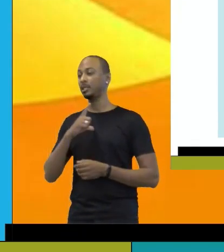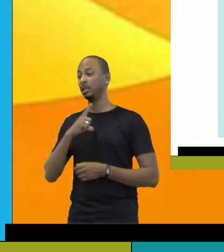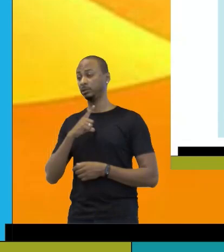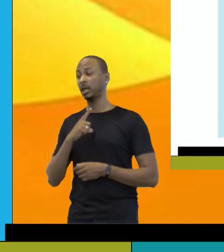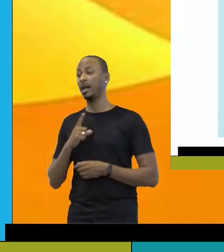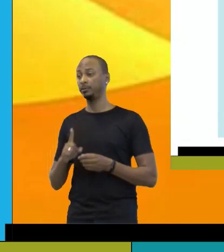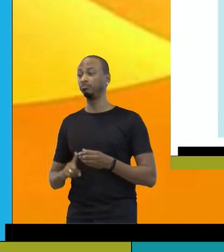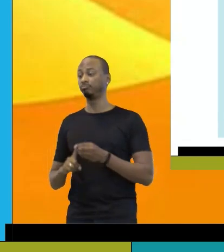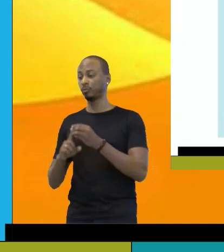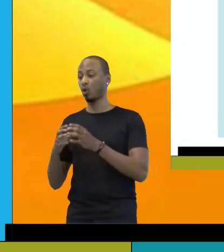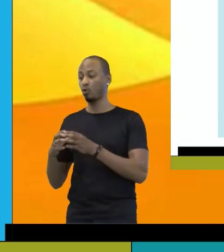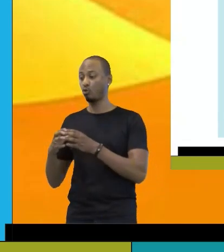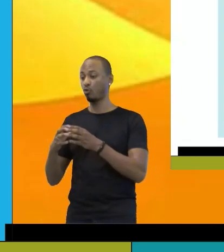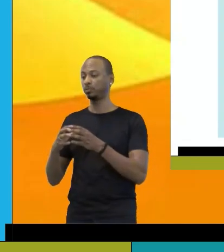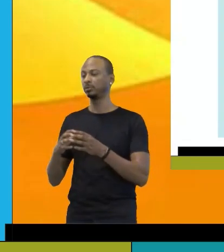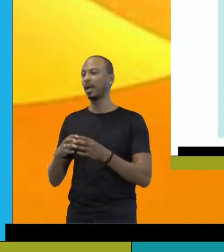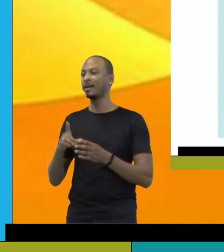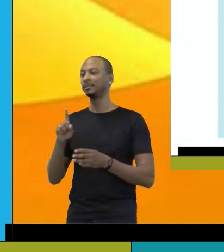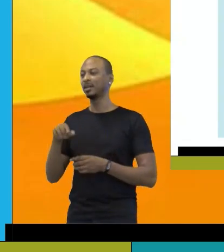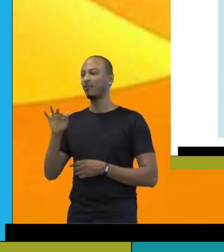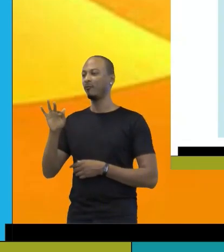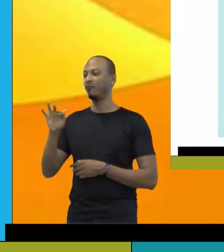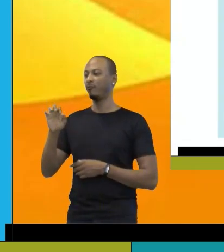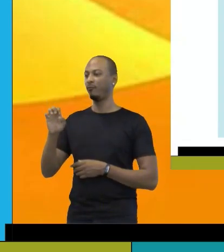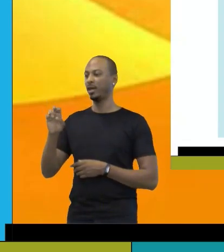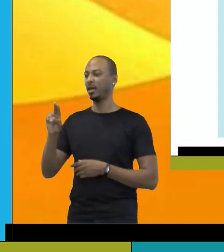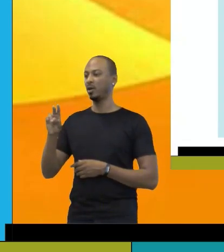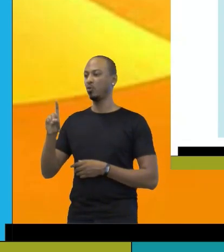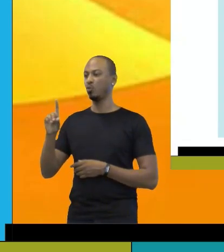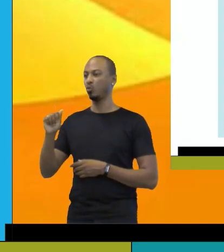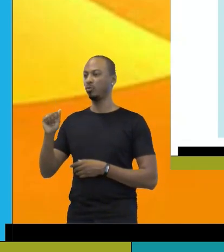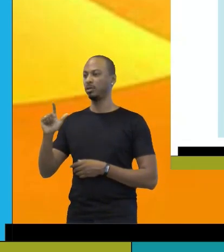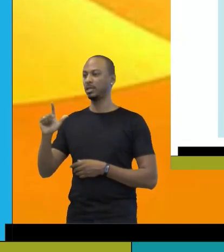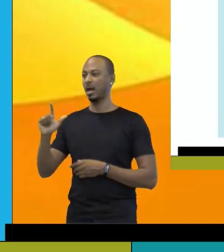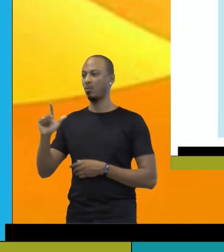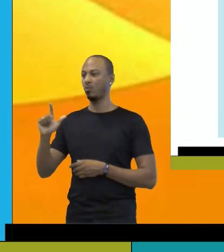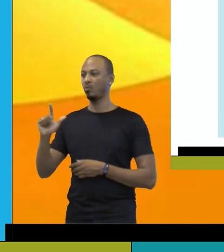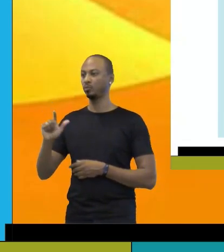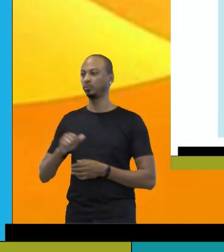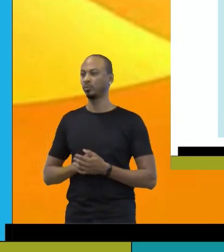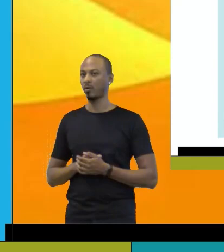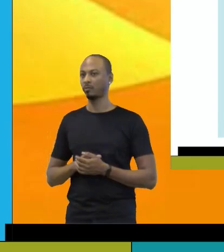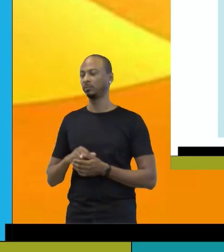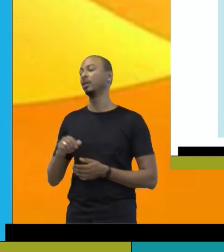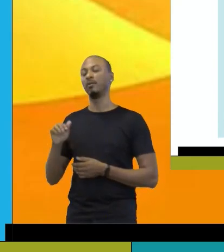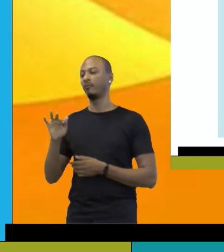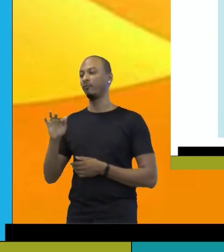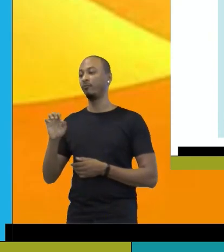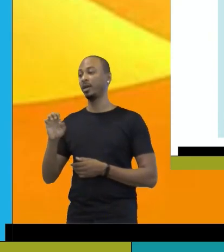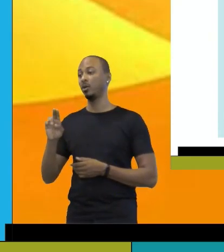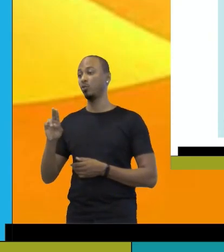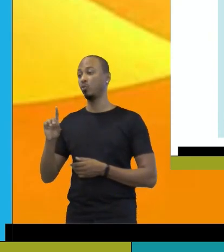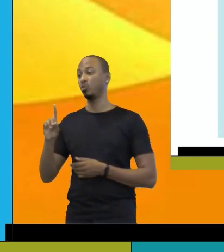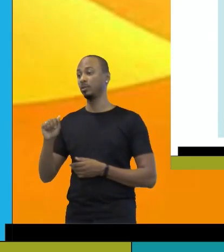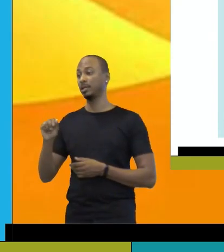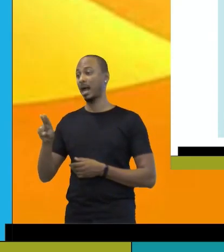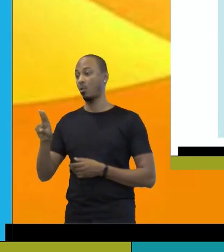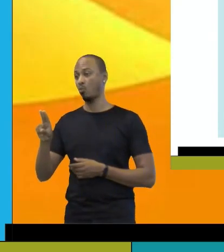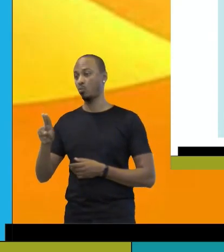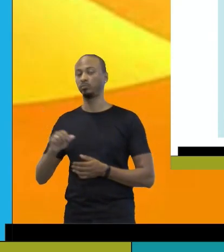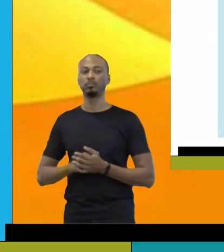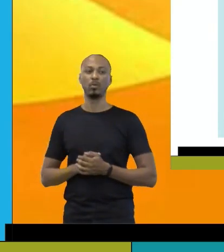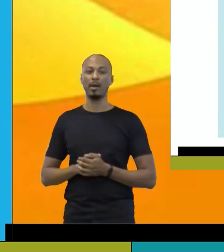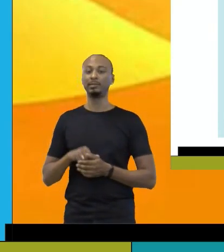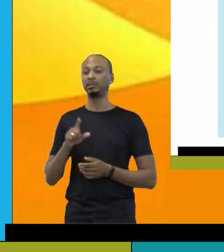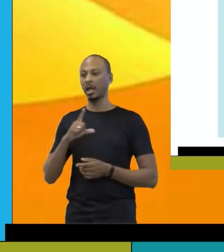autonomia, esses senhores feudais eles tinham o poder de instituir leis, instituir